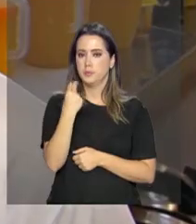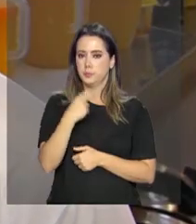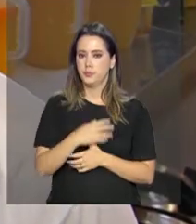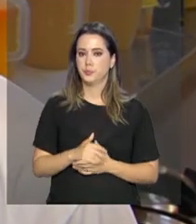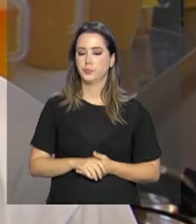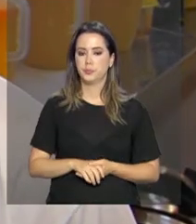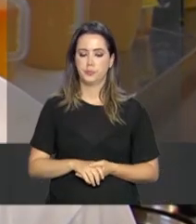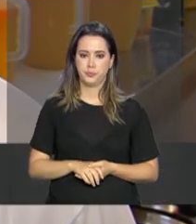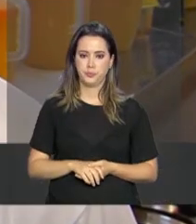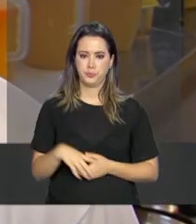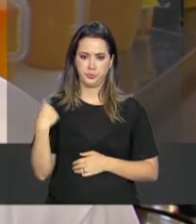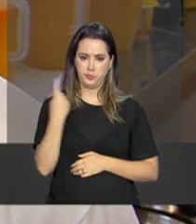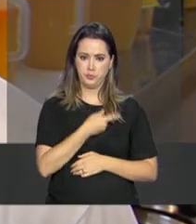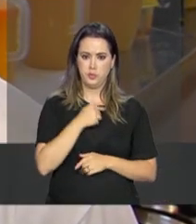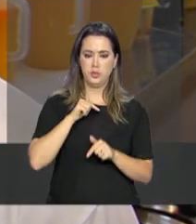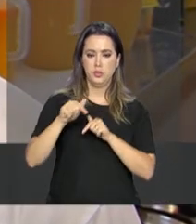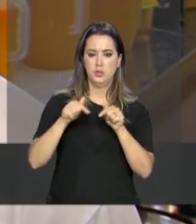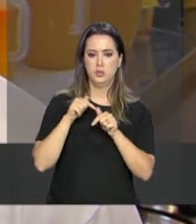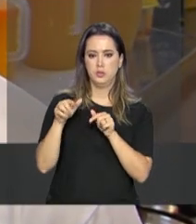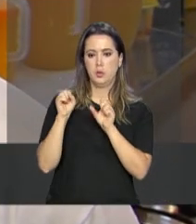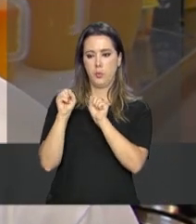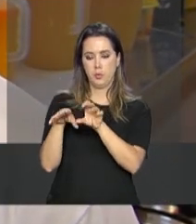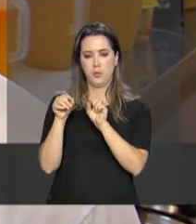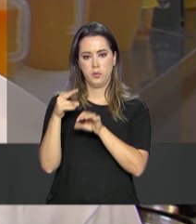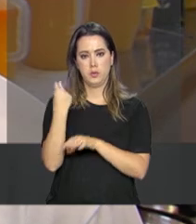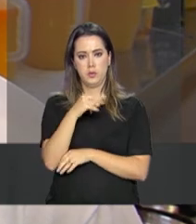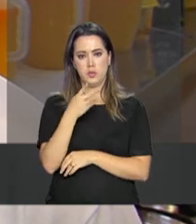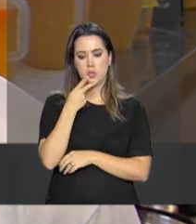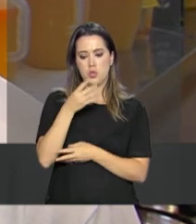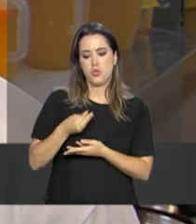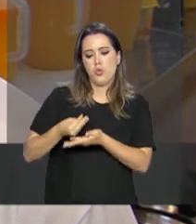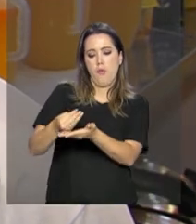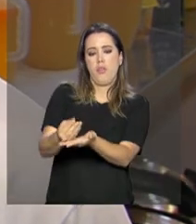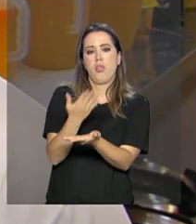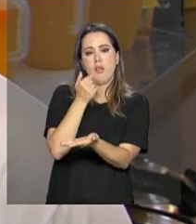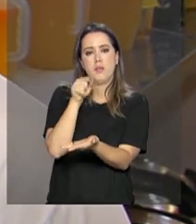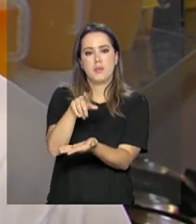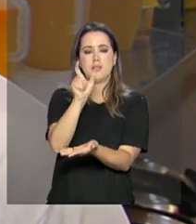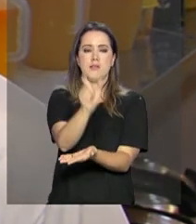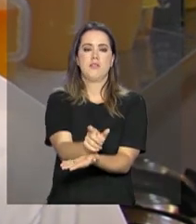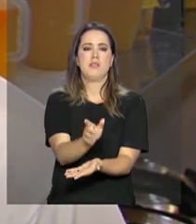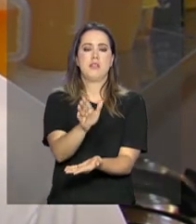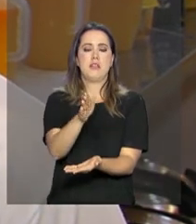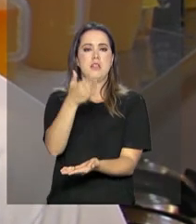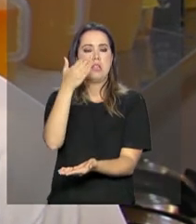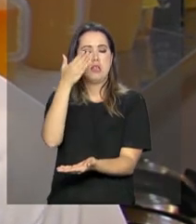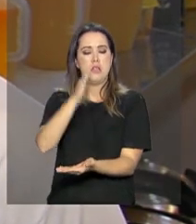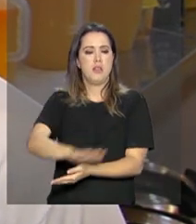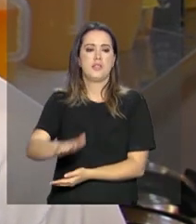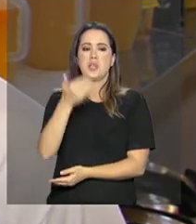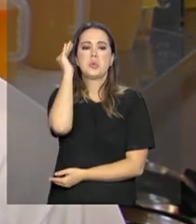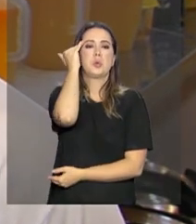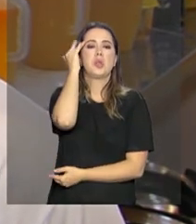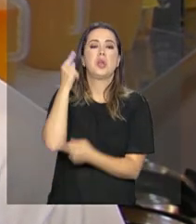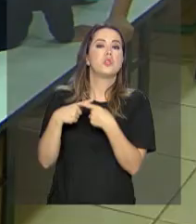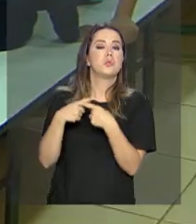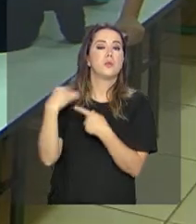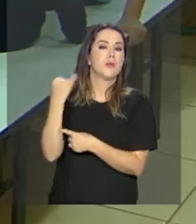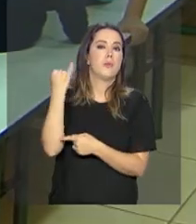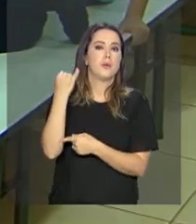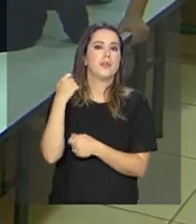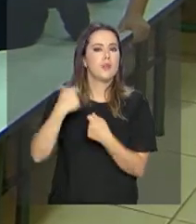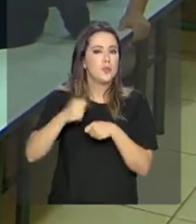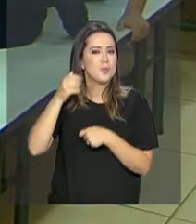gente trabalha muito a educação nutricional, porque não adianta nada a gente estar fornecendo o alimento sem que as crianças entendam para que isso é importante para elas.